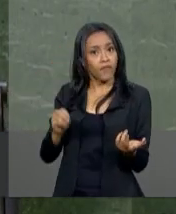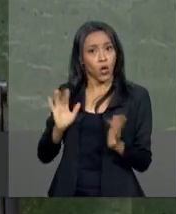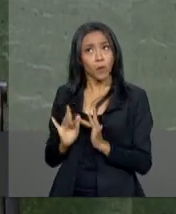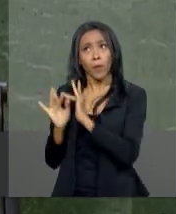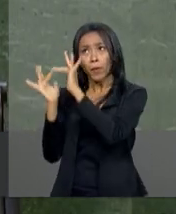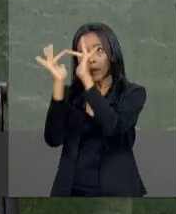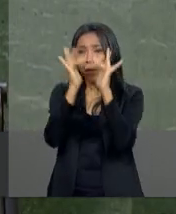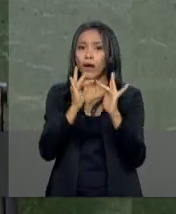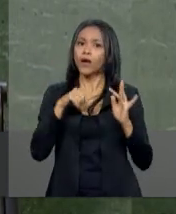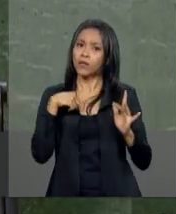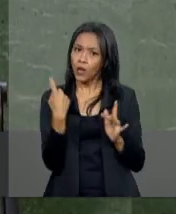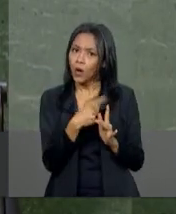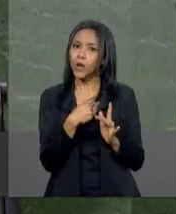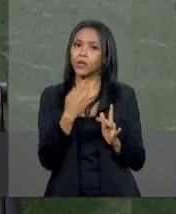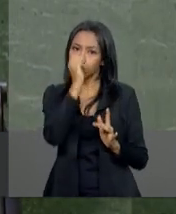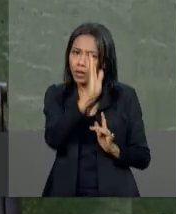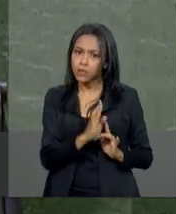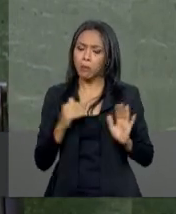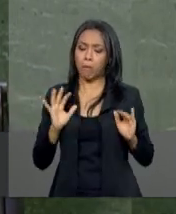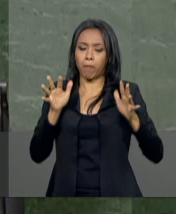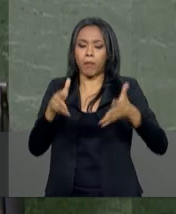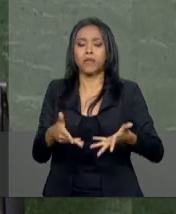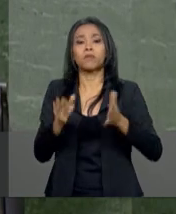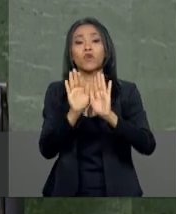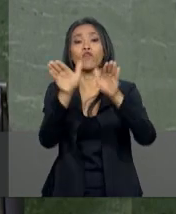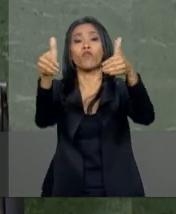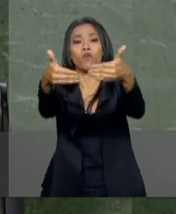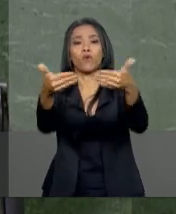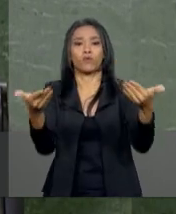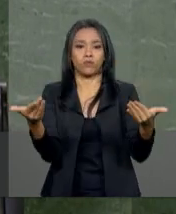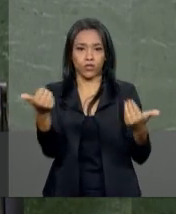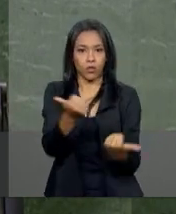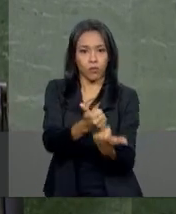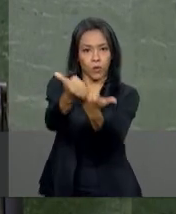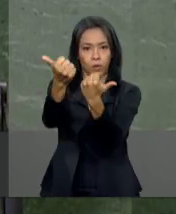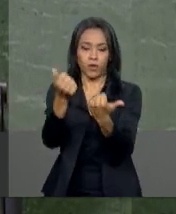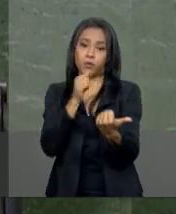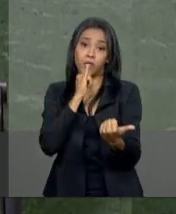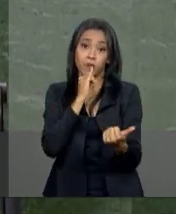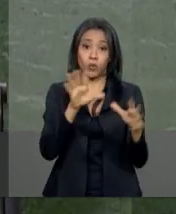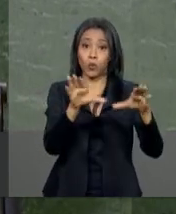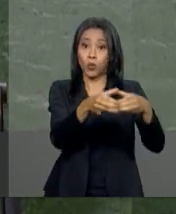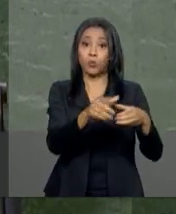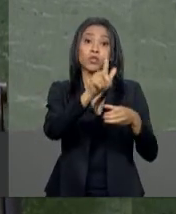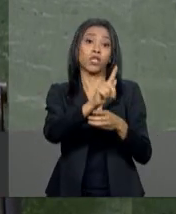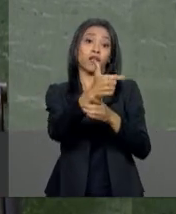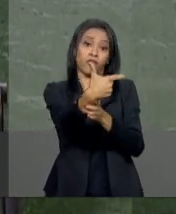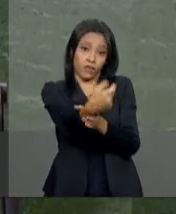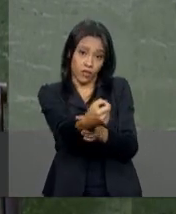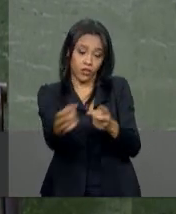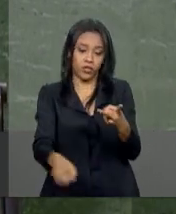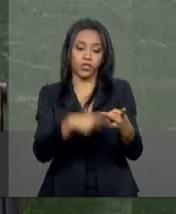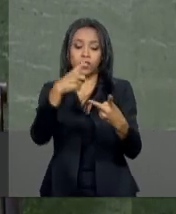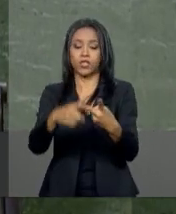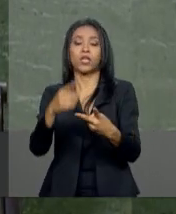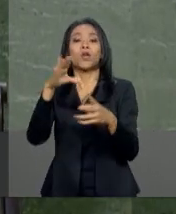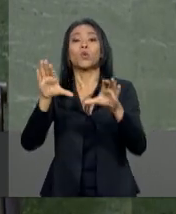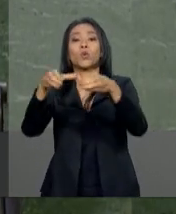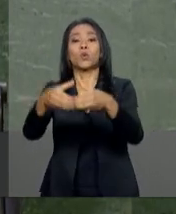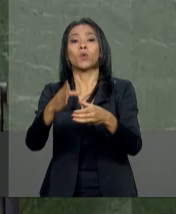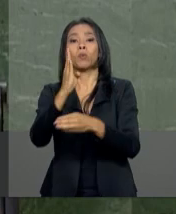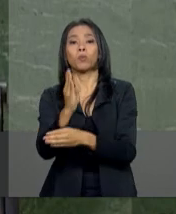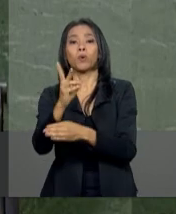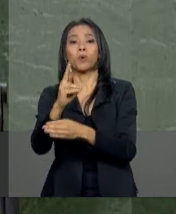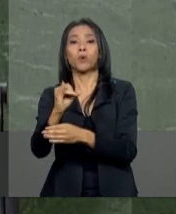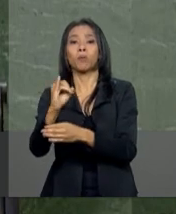a nossa participação em fóruns de cooperação como o g20 o brics a comunidade de países